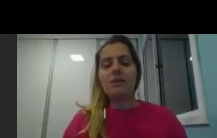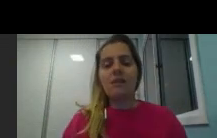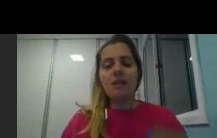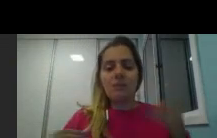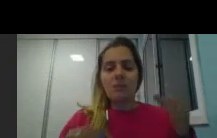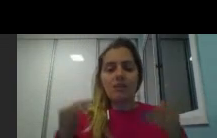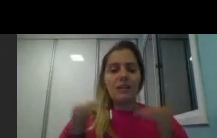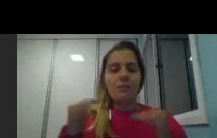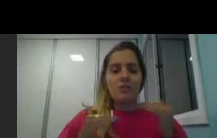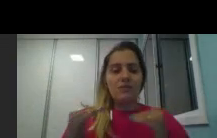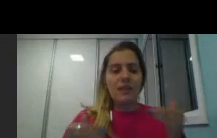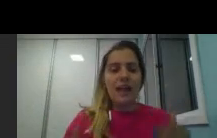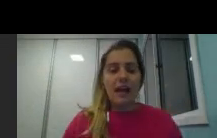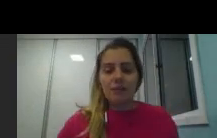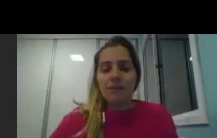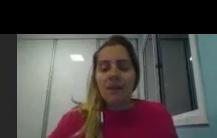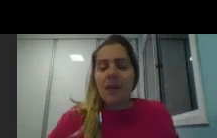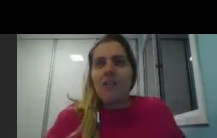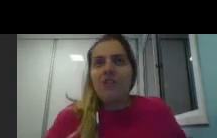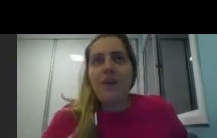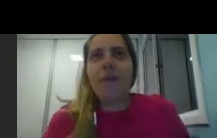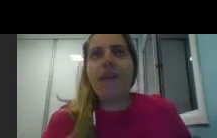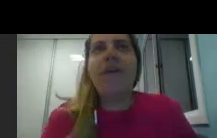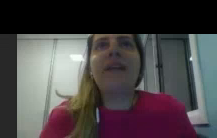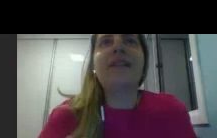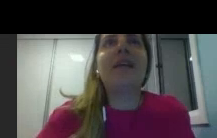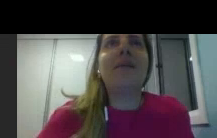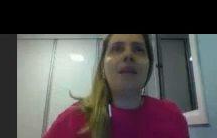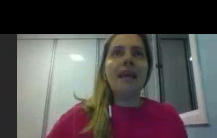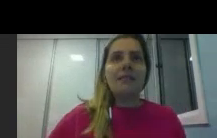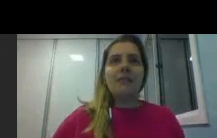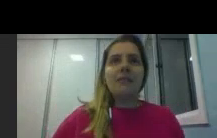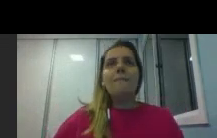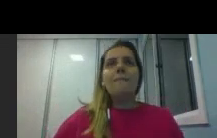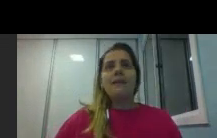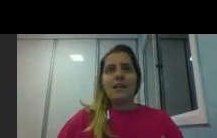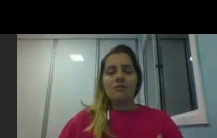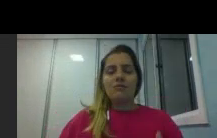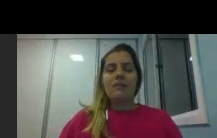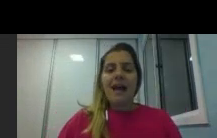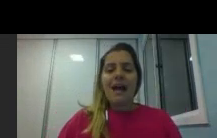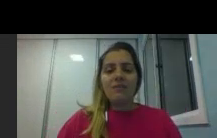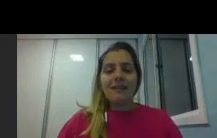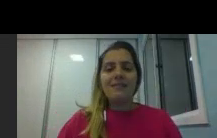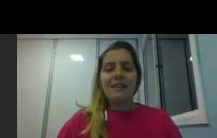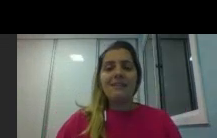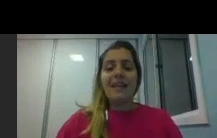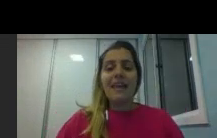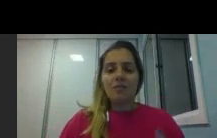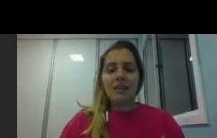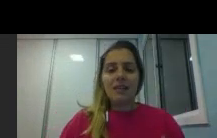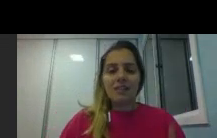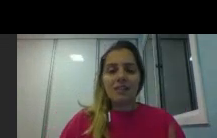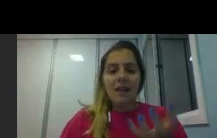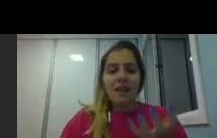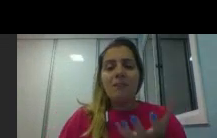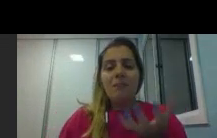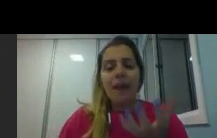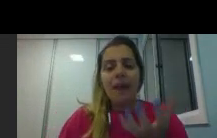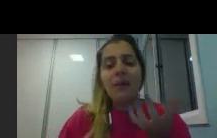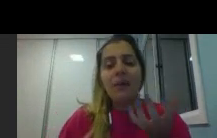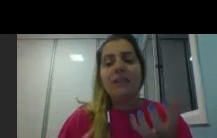indivíduo. E isso, às vezes, pode ser modificado. De forma que, por exemplo, nem sempre esse resultado ele vai ser dentro